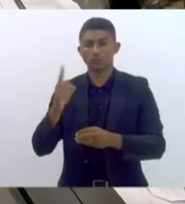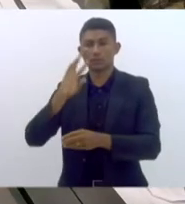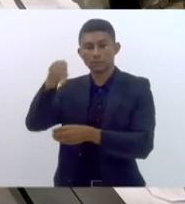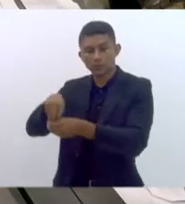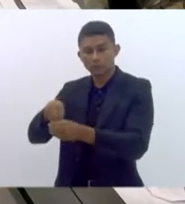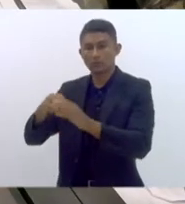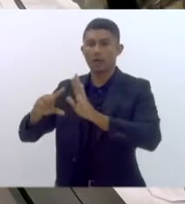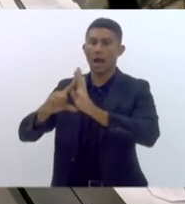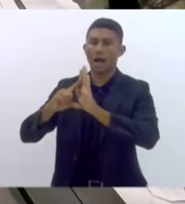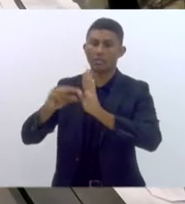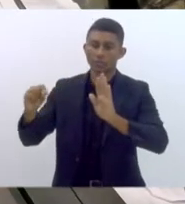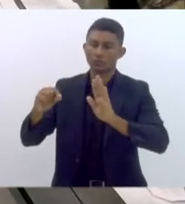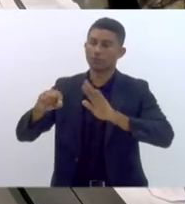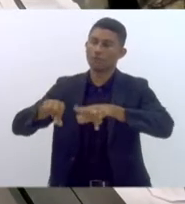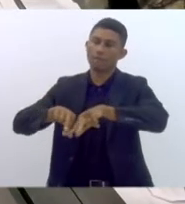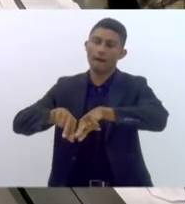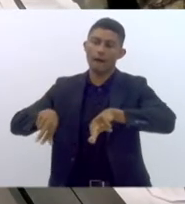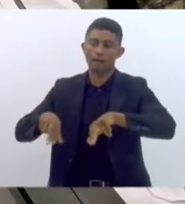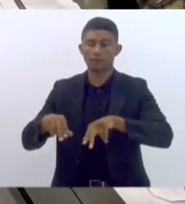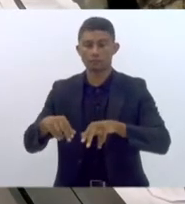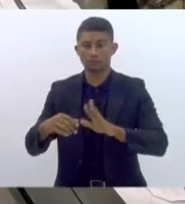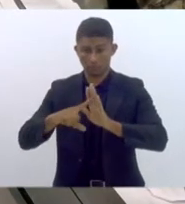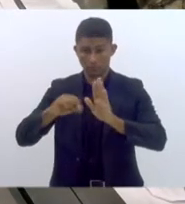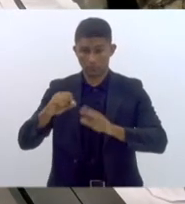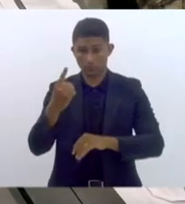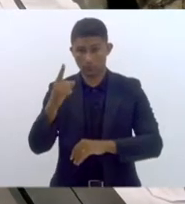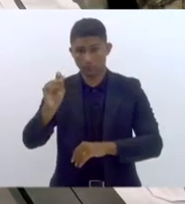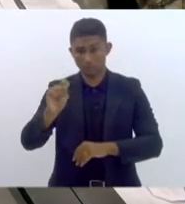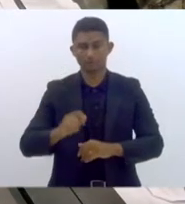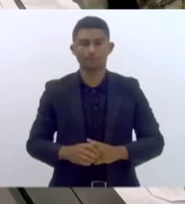Então, LC156, artigo 1A.